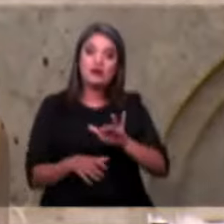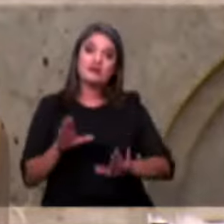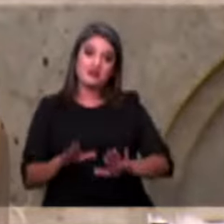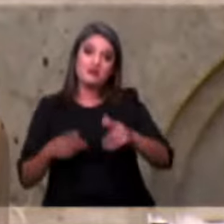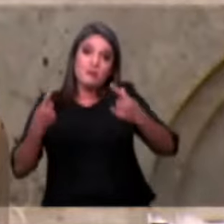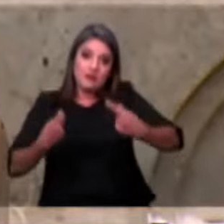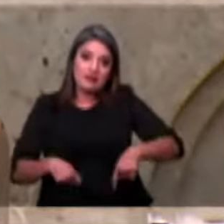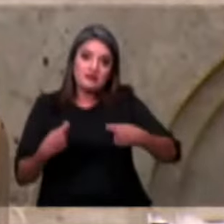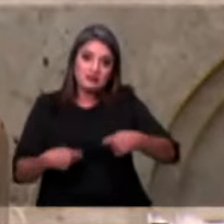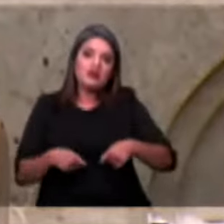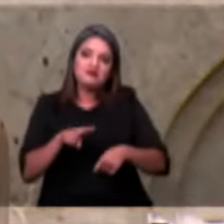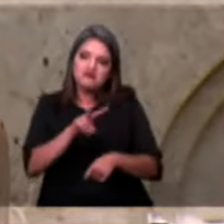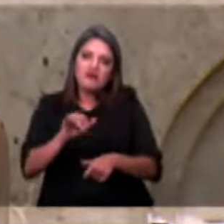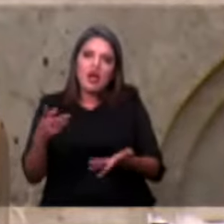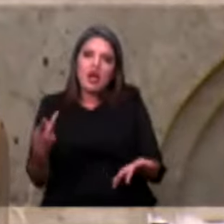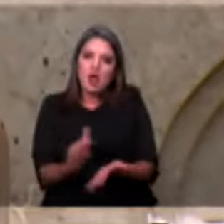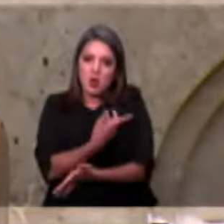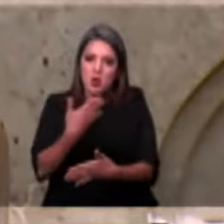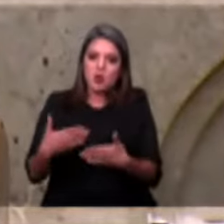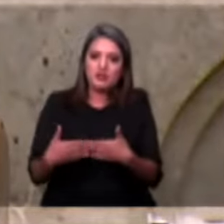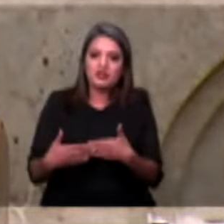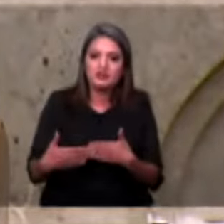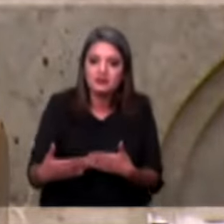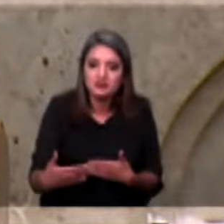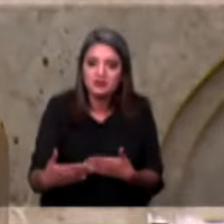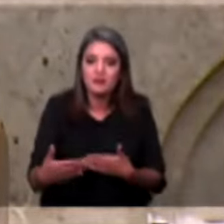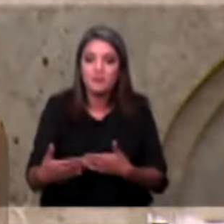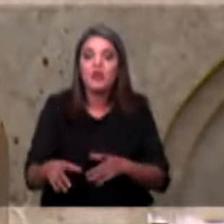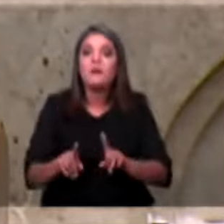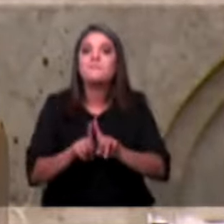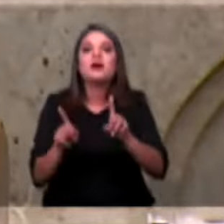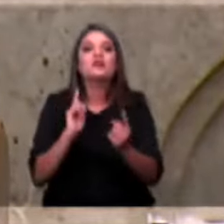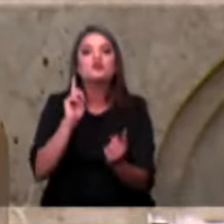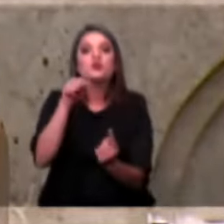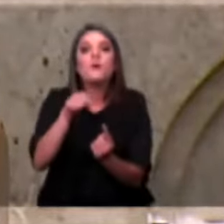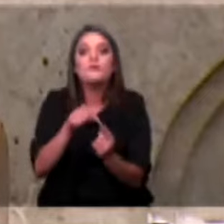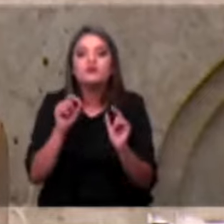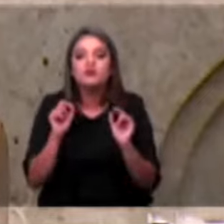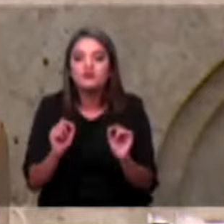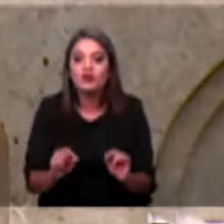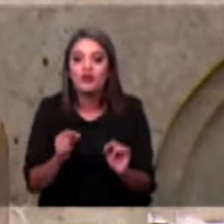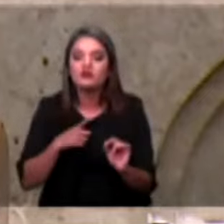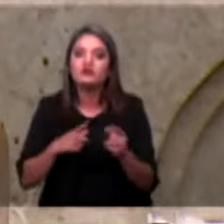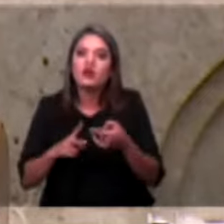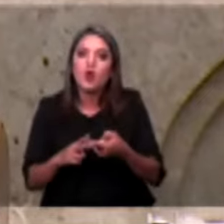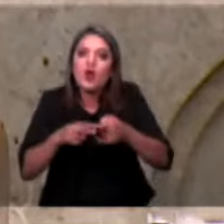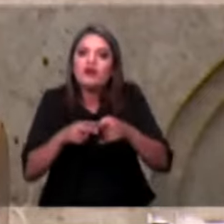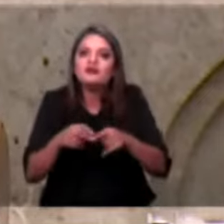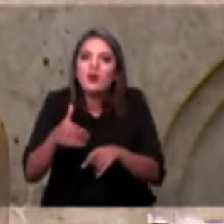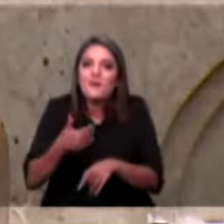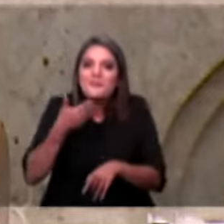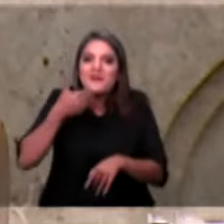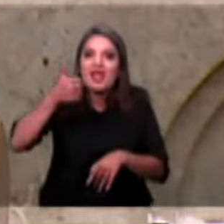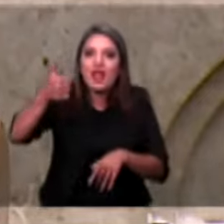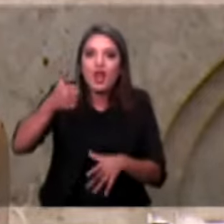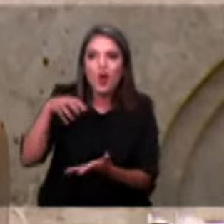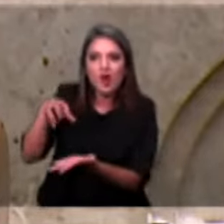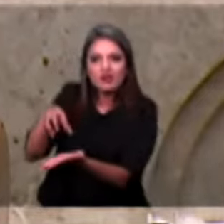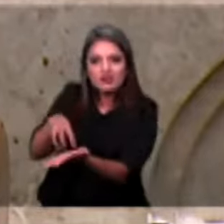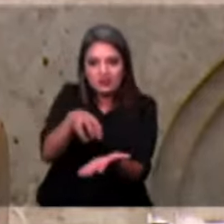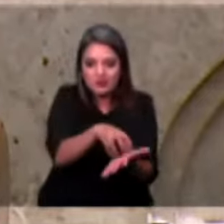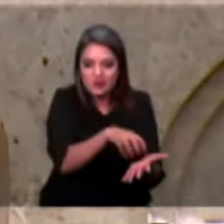de ser implementadas com o superior propósito de aperfeiçoamento das